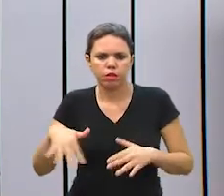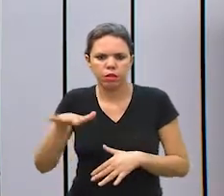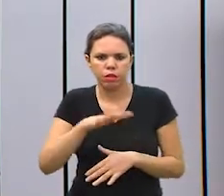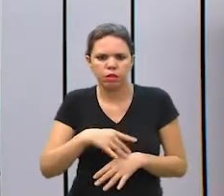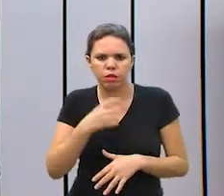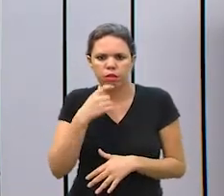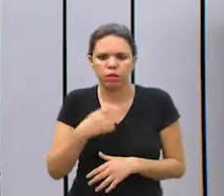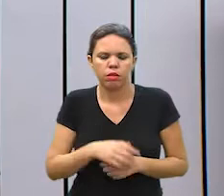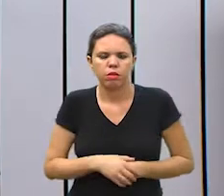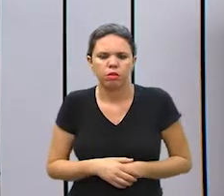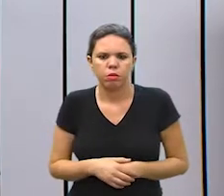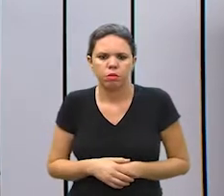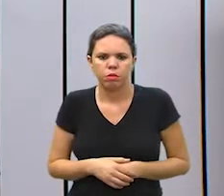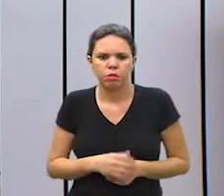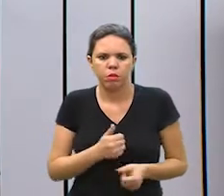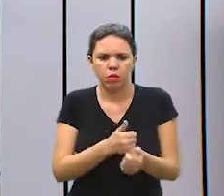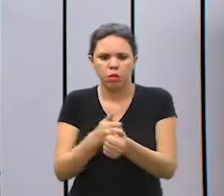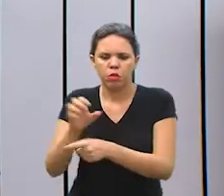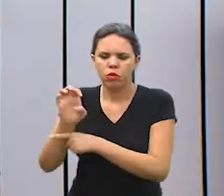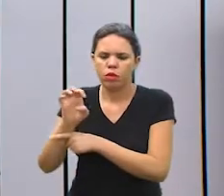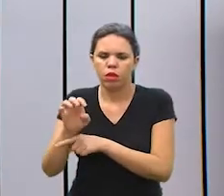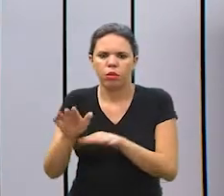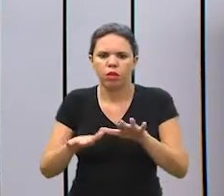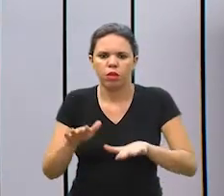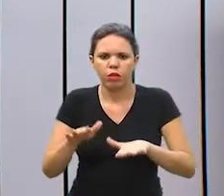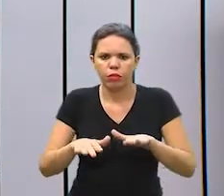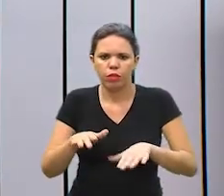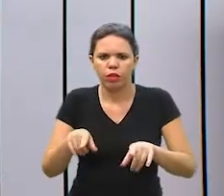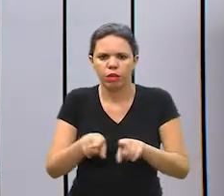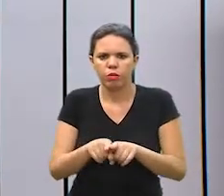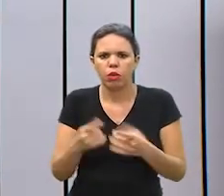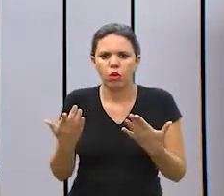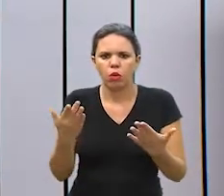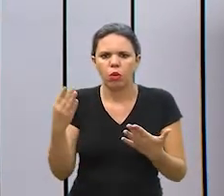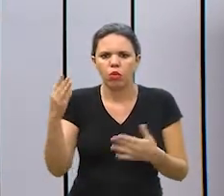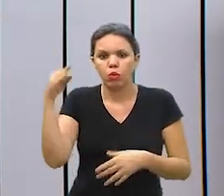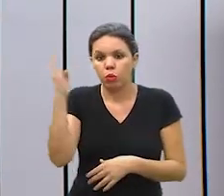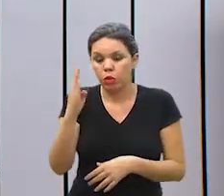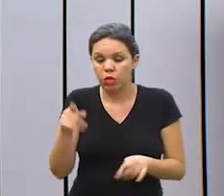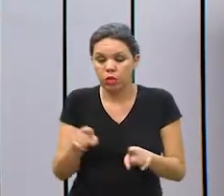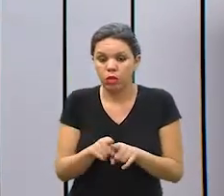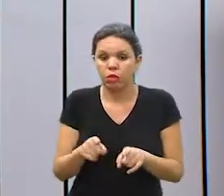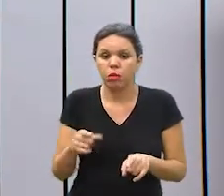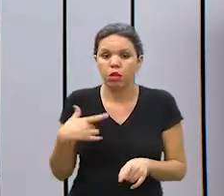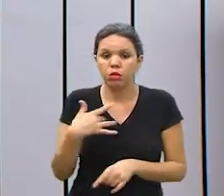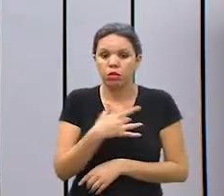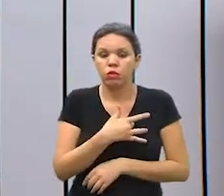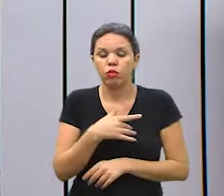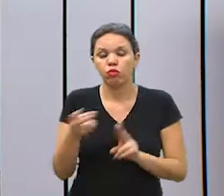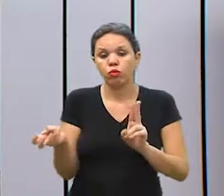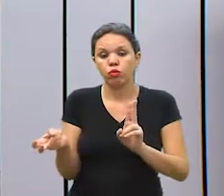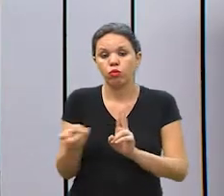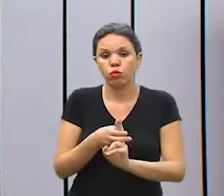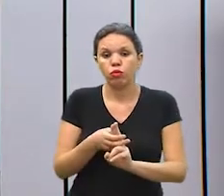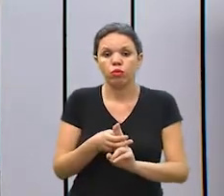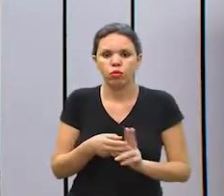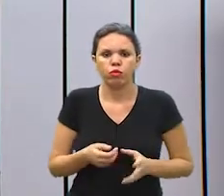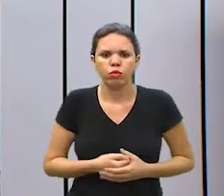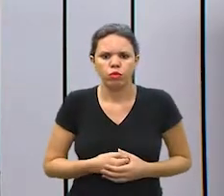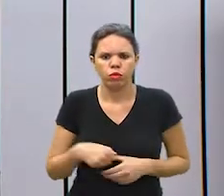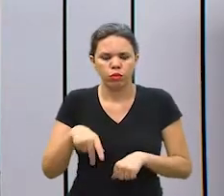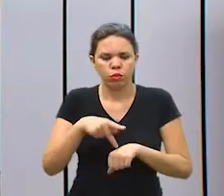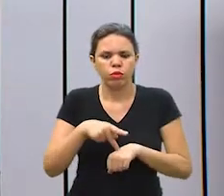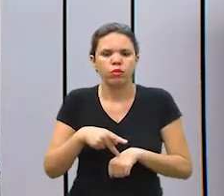né, do estado e talvez para o Brasil. E a saúde, o SUS, né, no